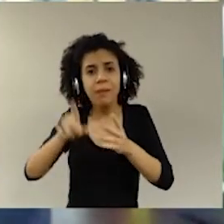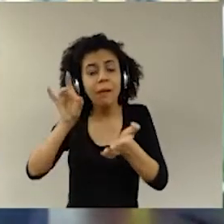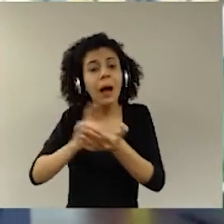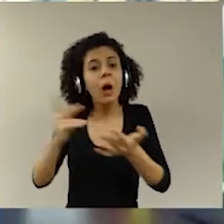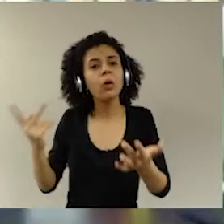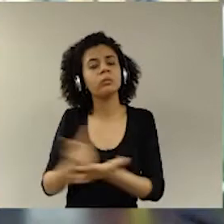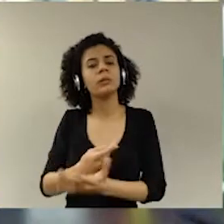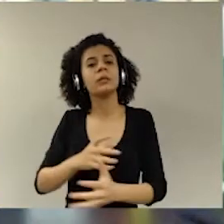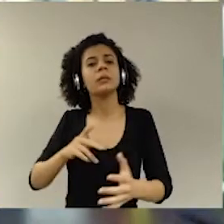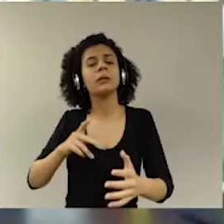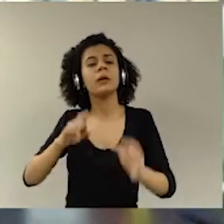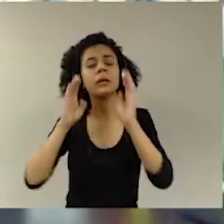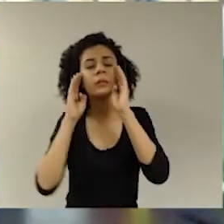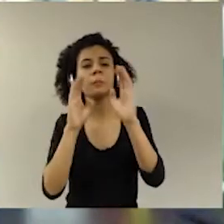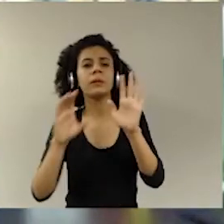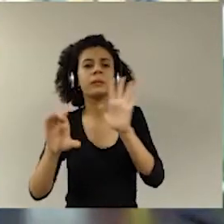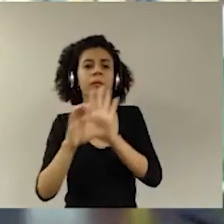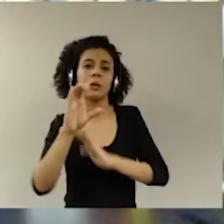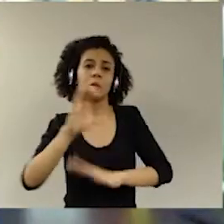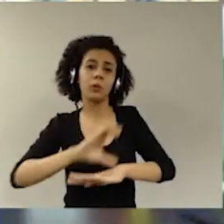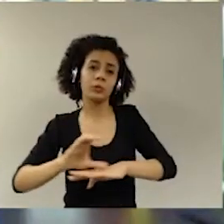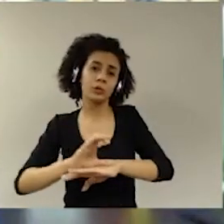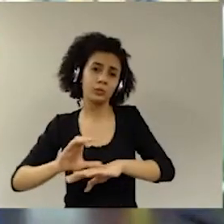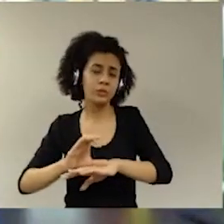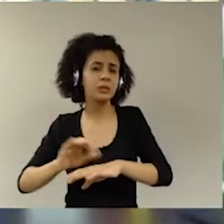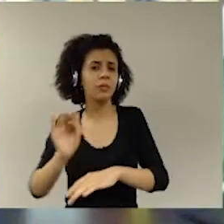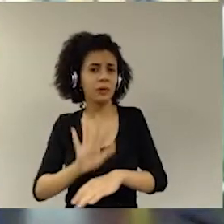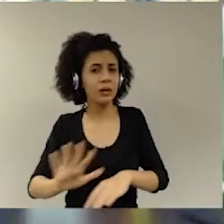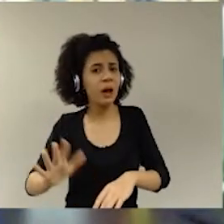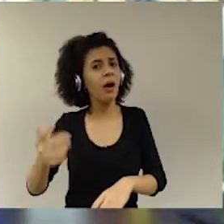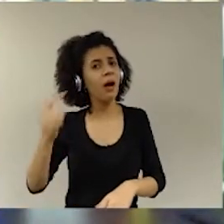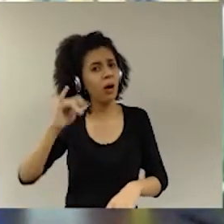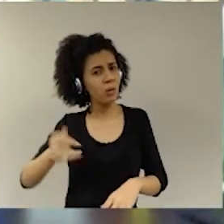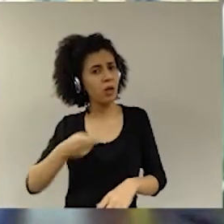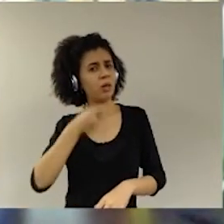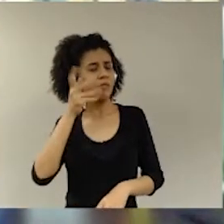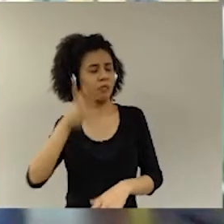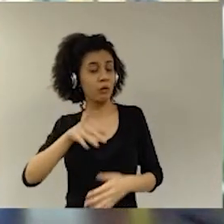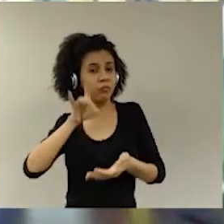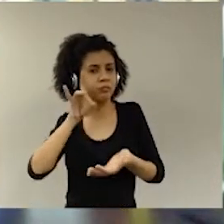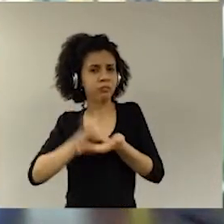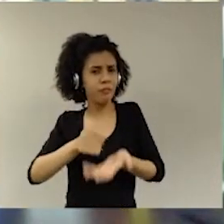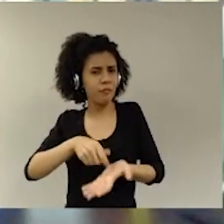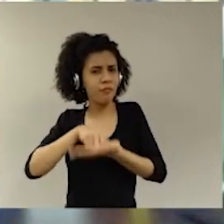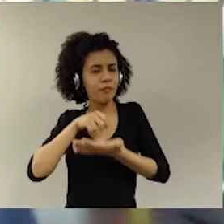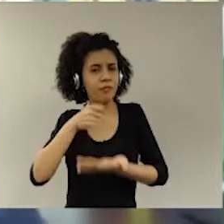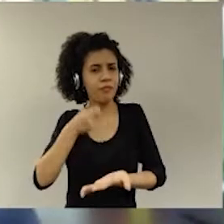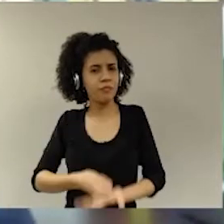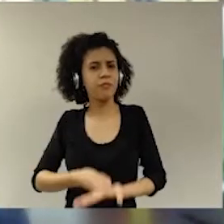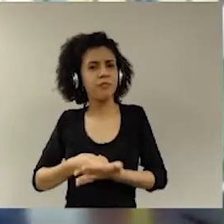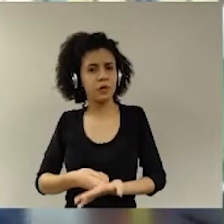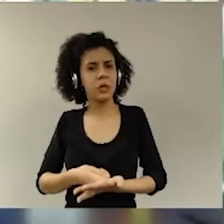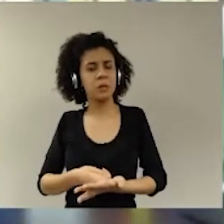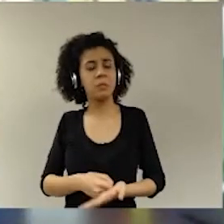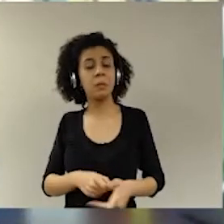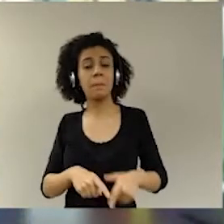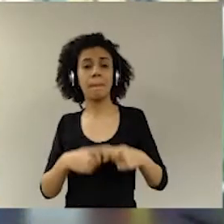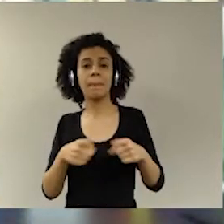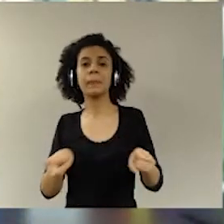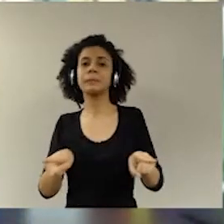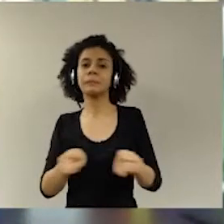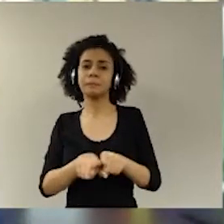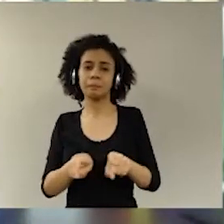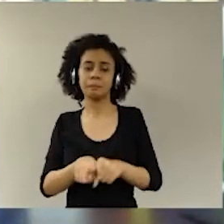Constituição Federal. Isso foi dito com muita propriedade naquela oportunidade. Um outro ponto que também me chamou